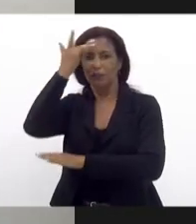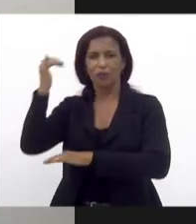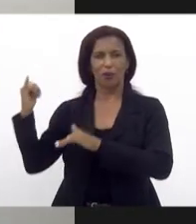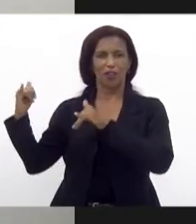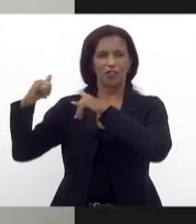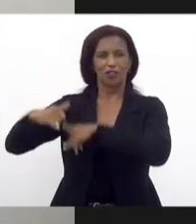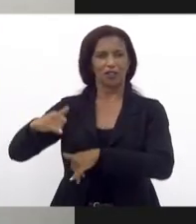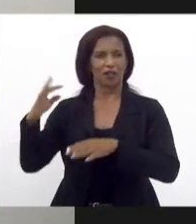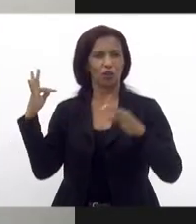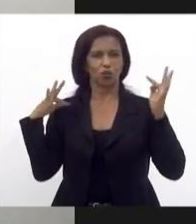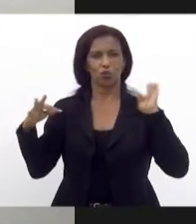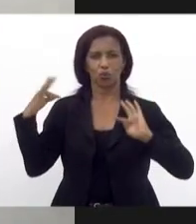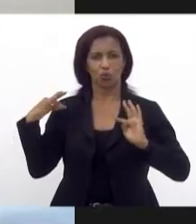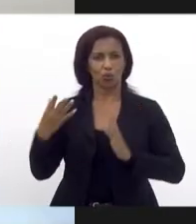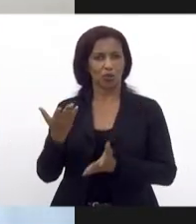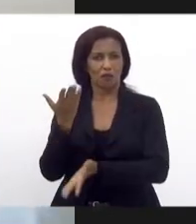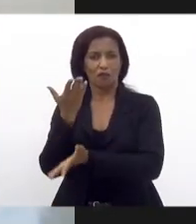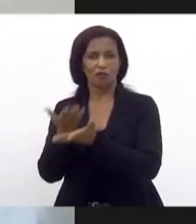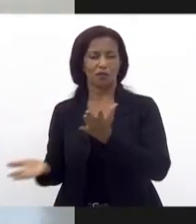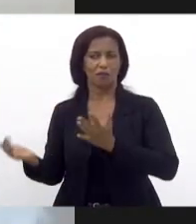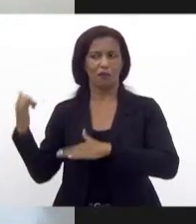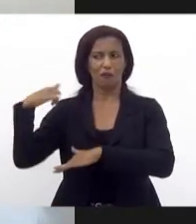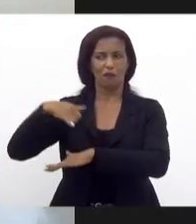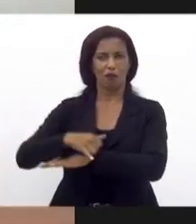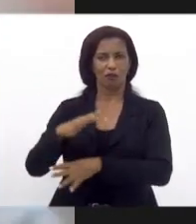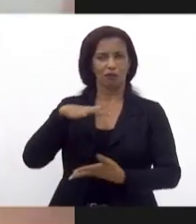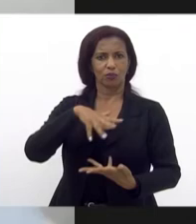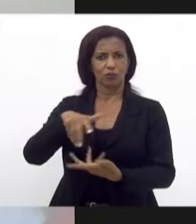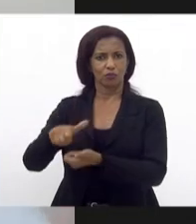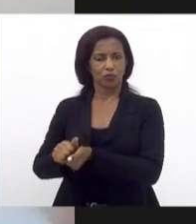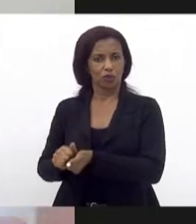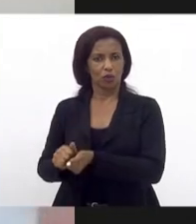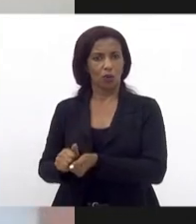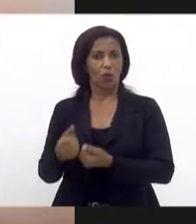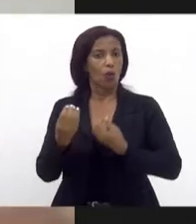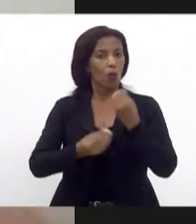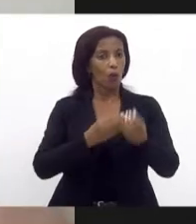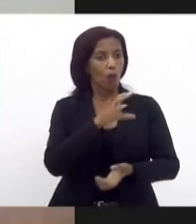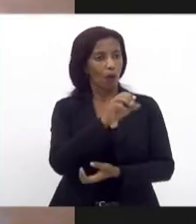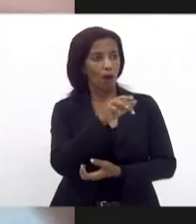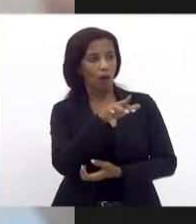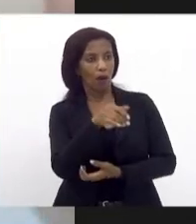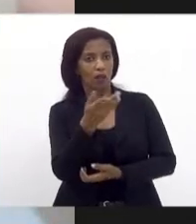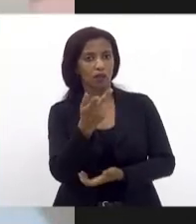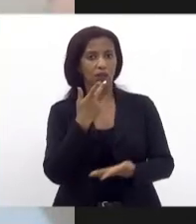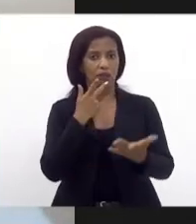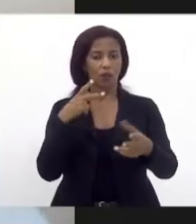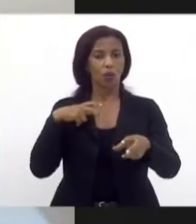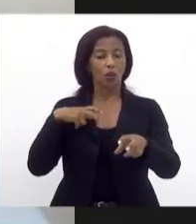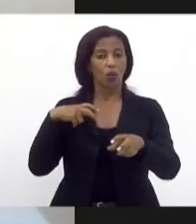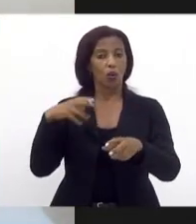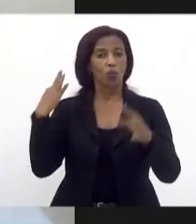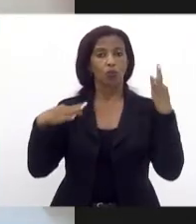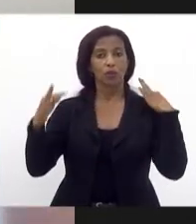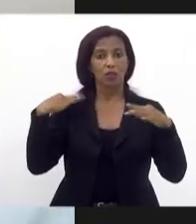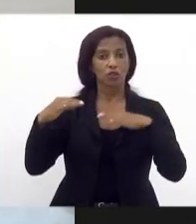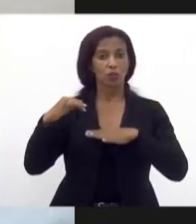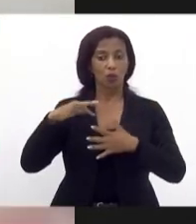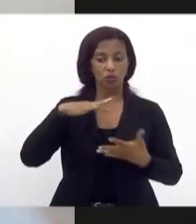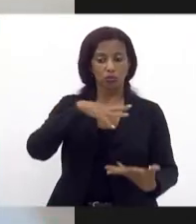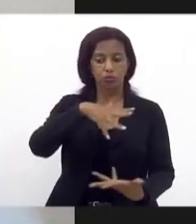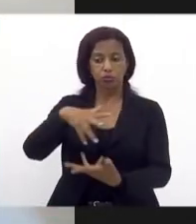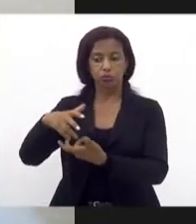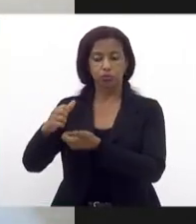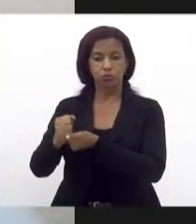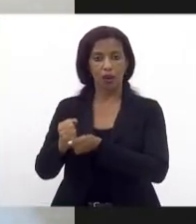turismo, que você perde as rotas internacionais. Como o Caetano colocou, o transporte internacional ele traz